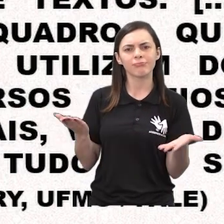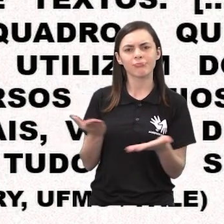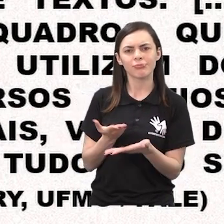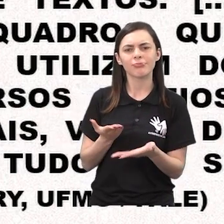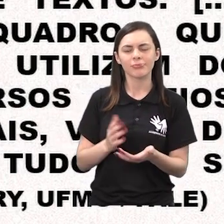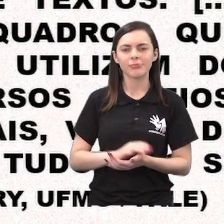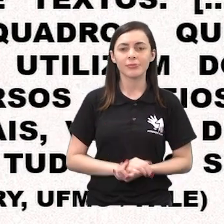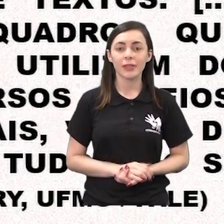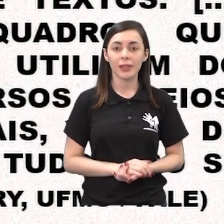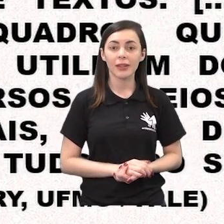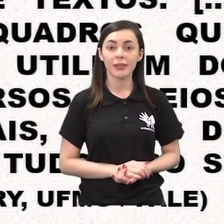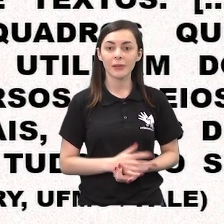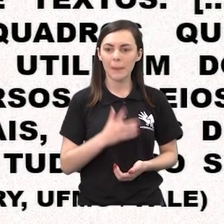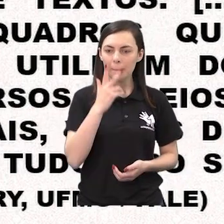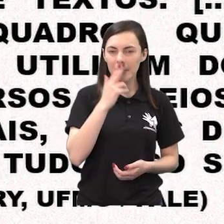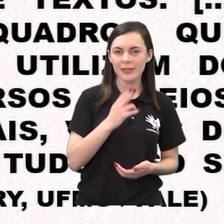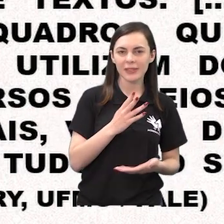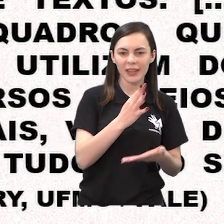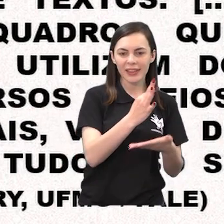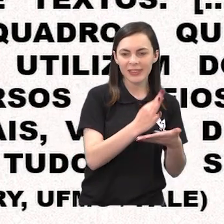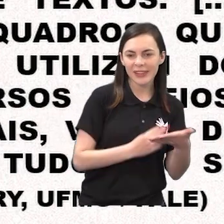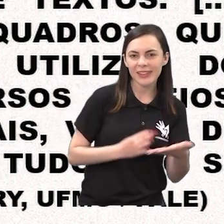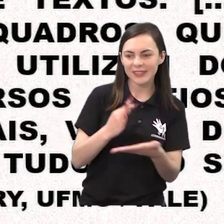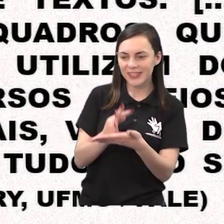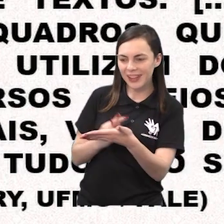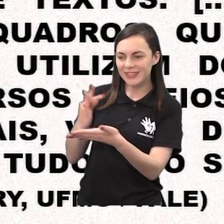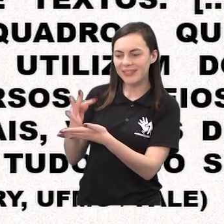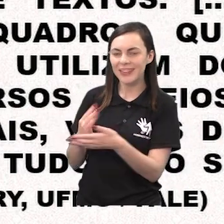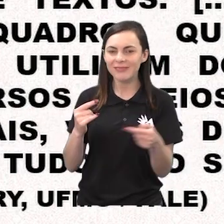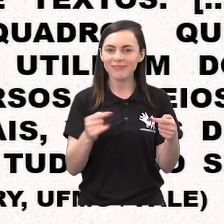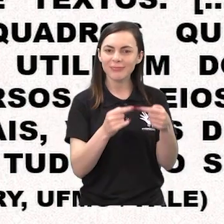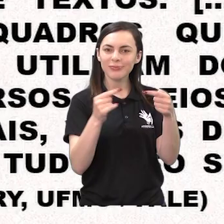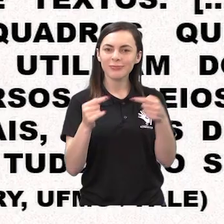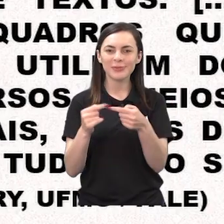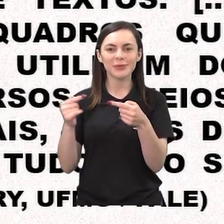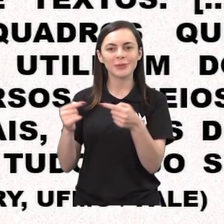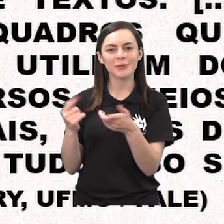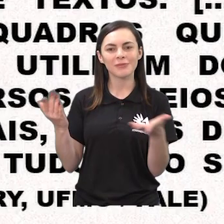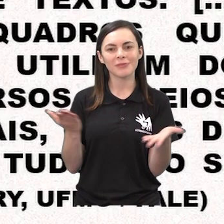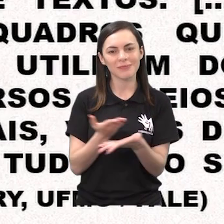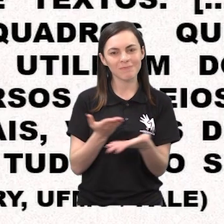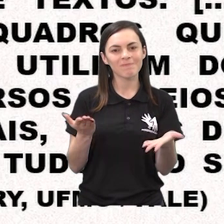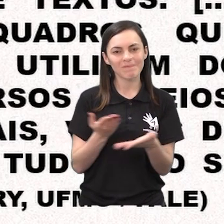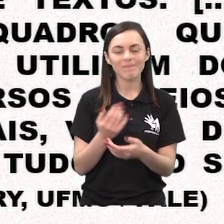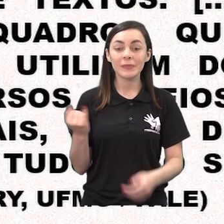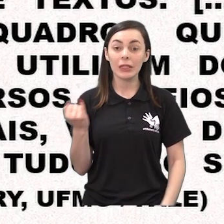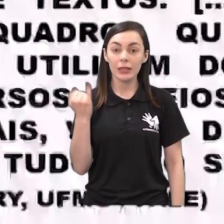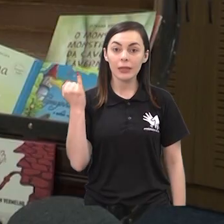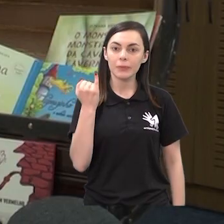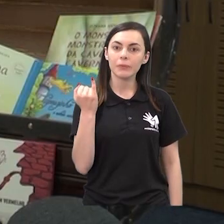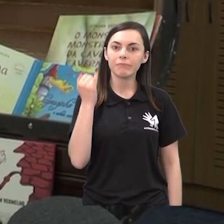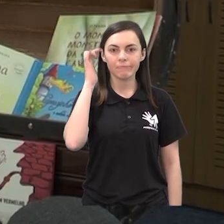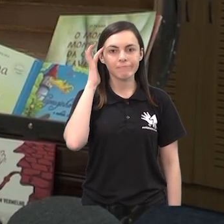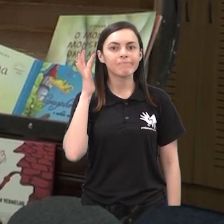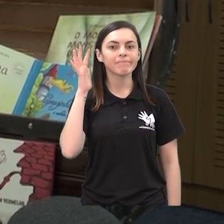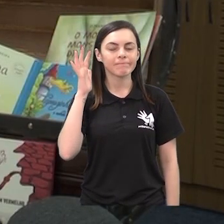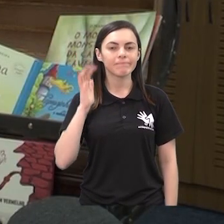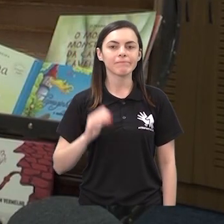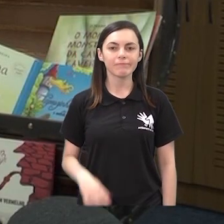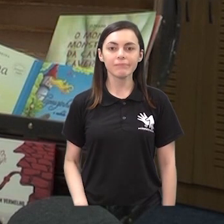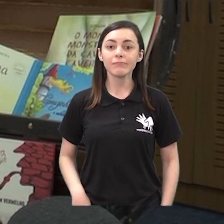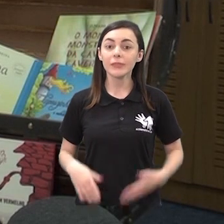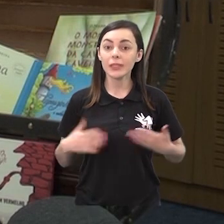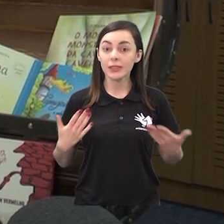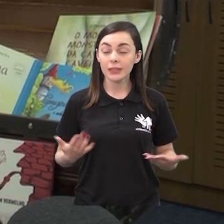há. Gente, um texto ali conversa com o outro, certo? Olha que bacana! Então é muito importante a gente pensar